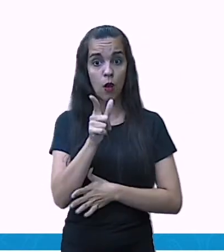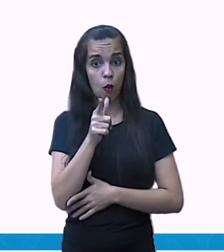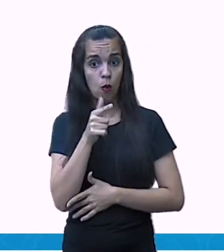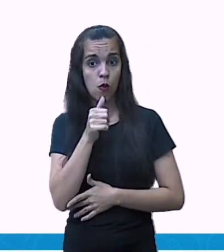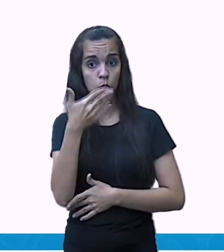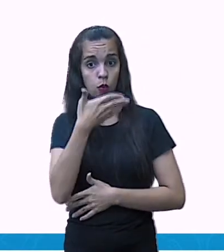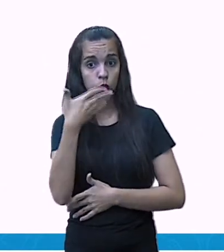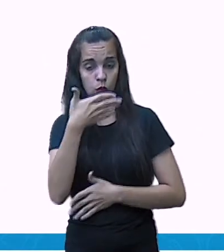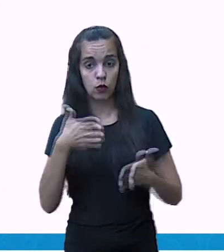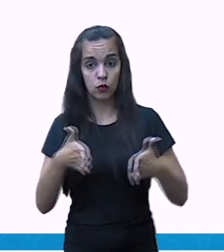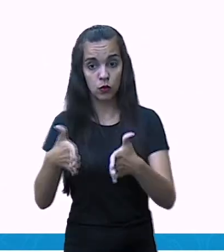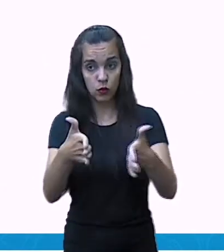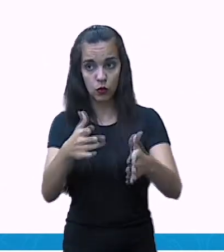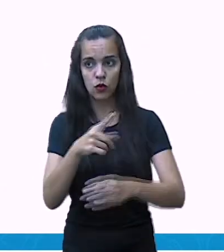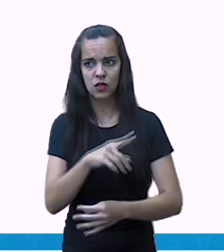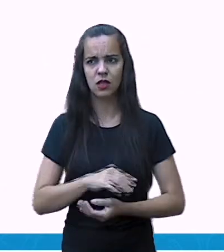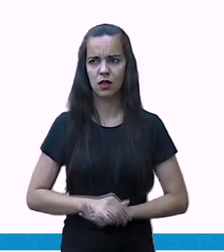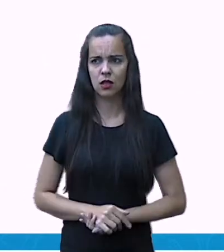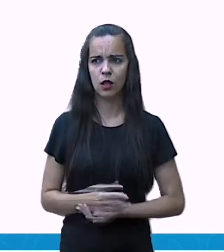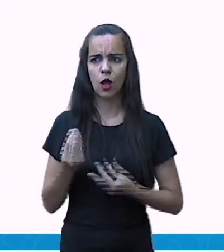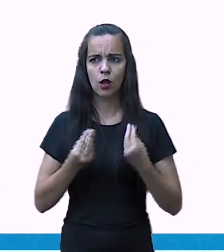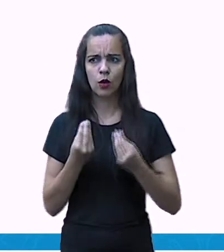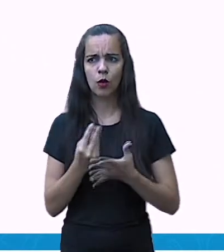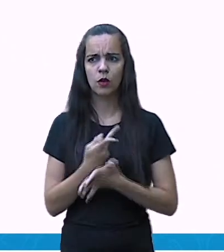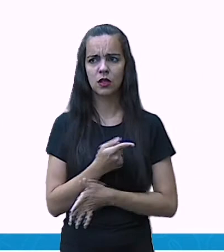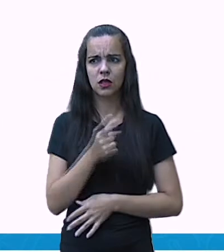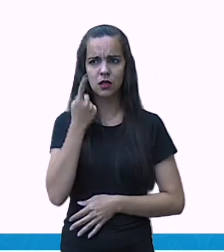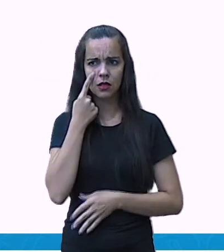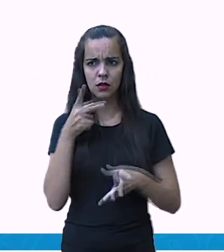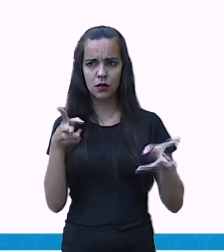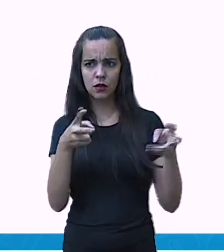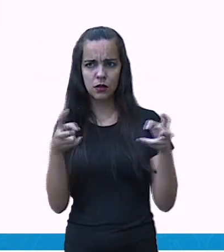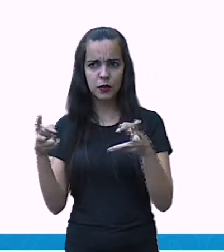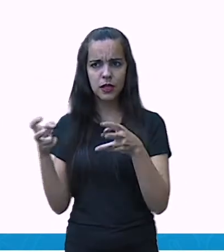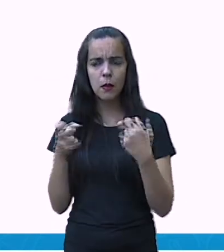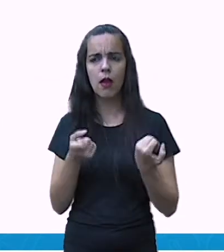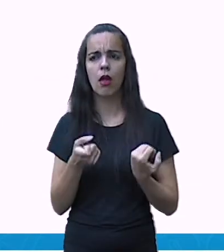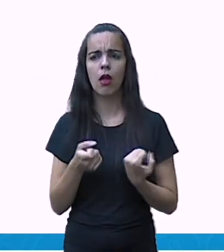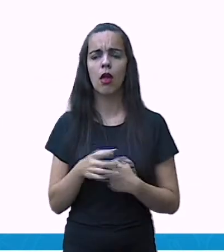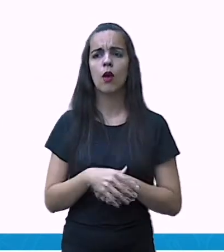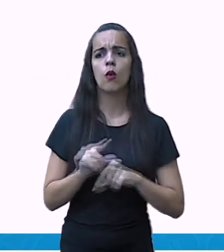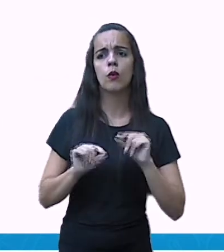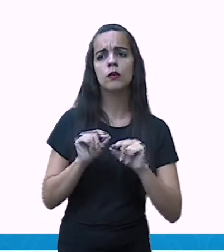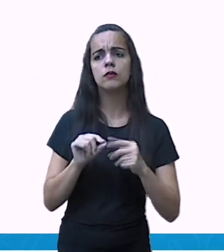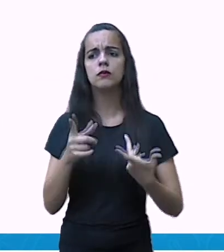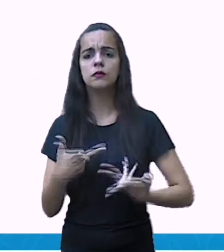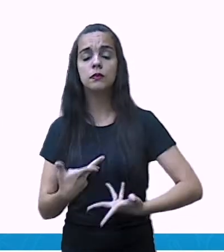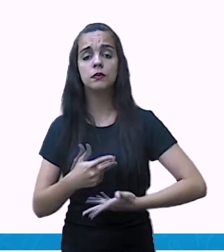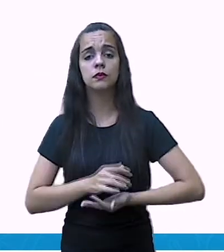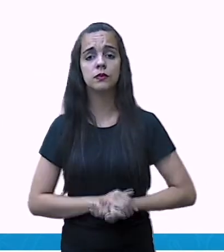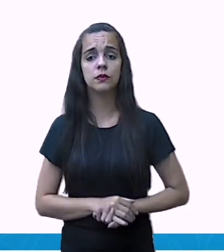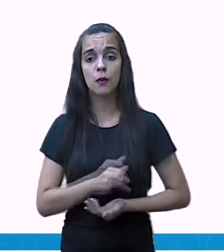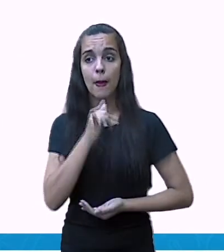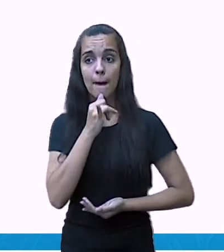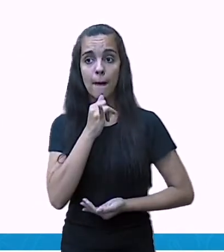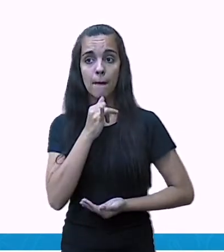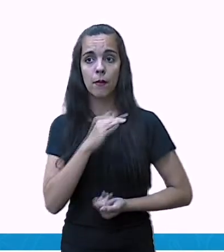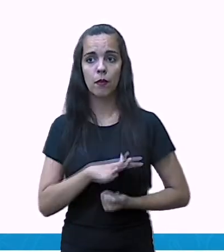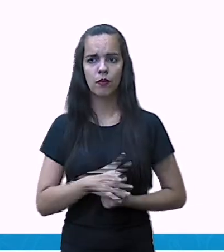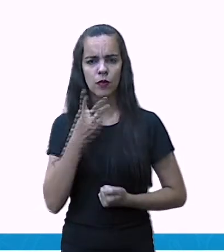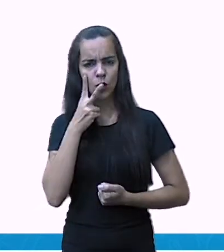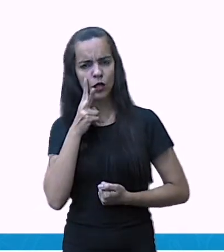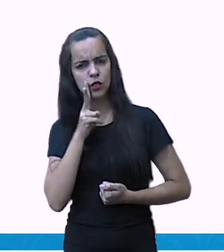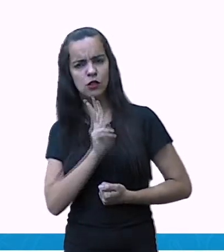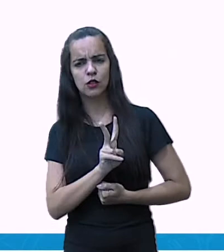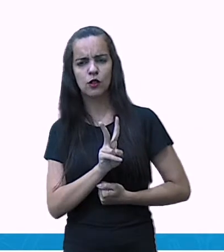gente? Olhem bem, quantas praias nós temos. Então, quando você olha para